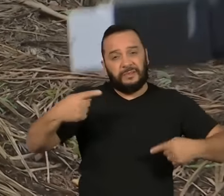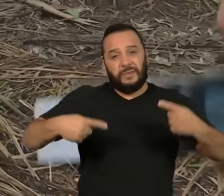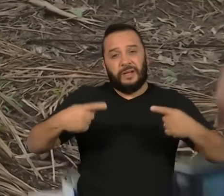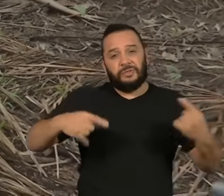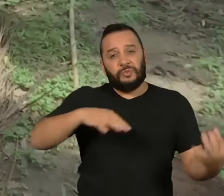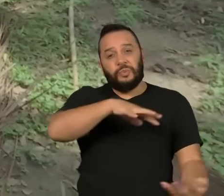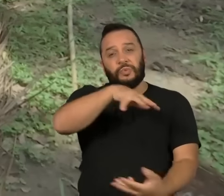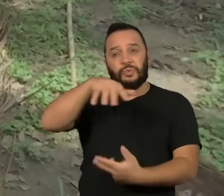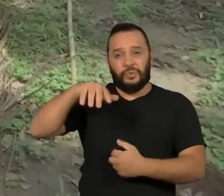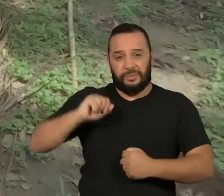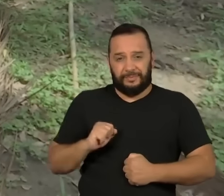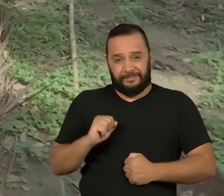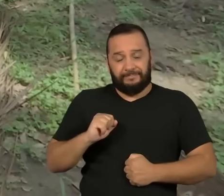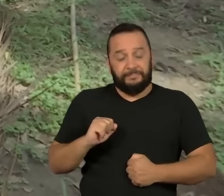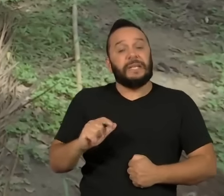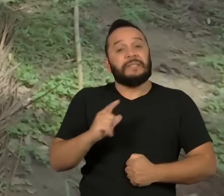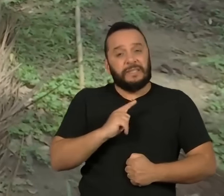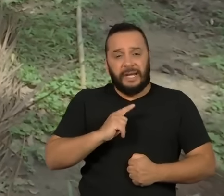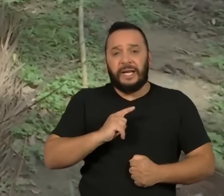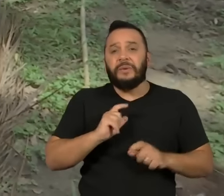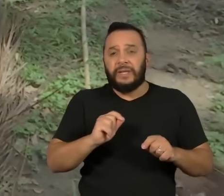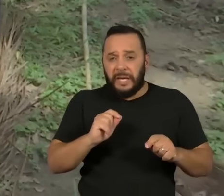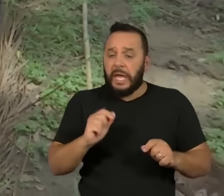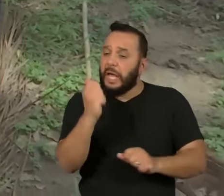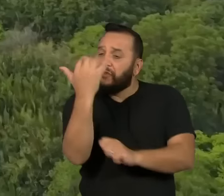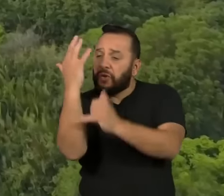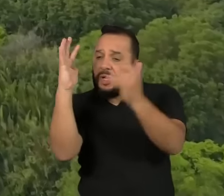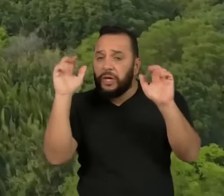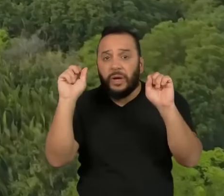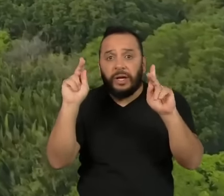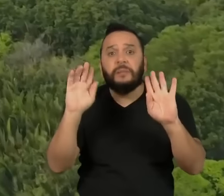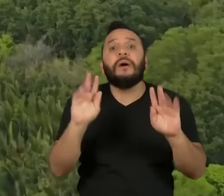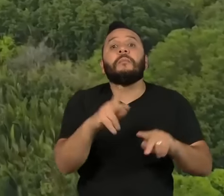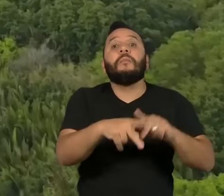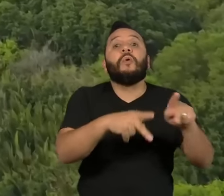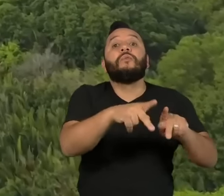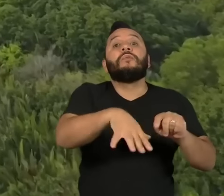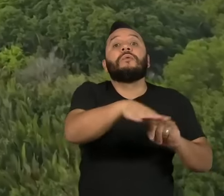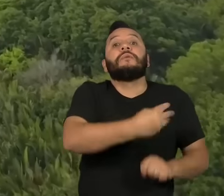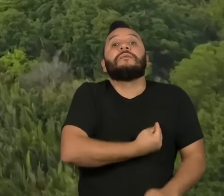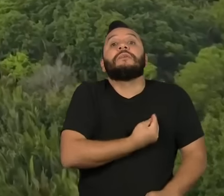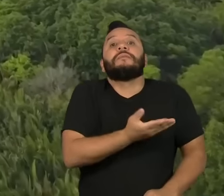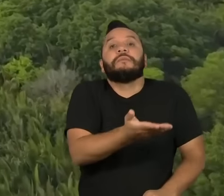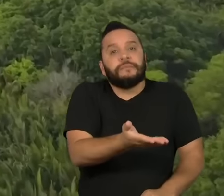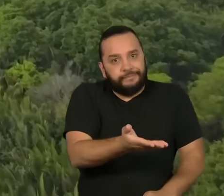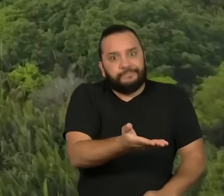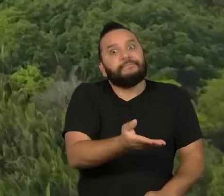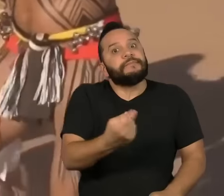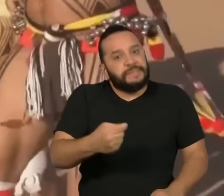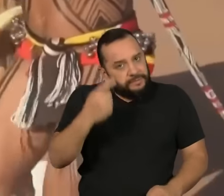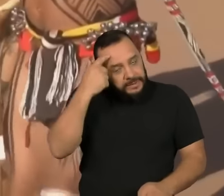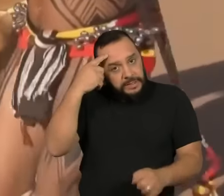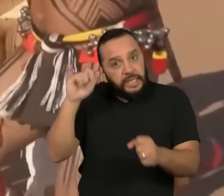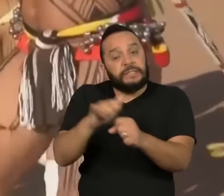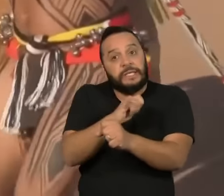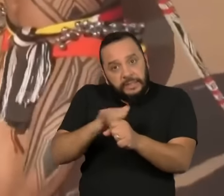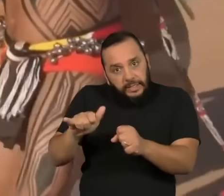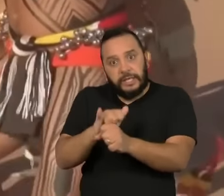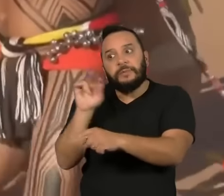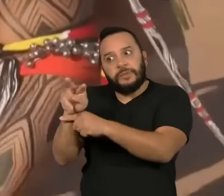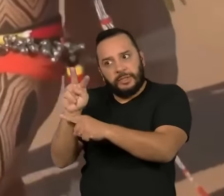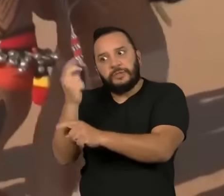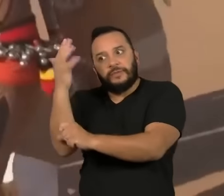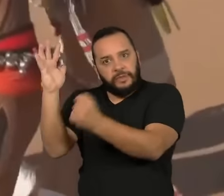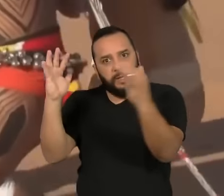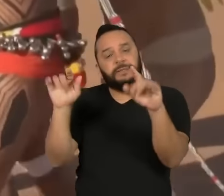populações locais seguem quase esquecidas. Pensar estratégias que respeitem a floresta e os modos de vida